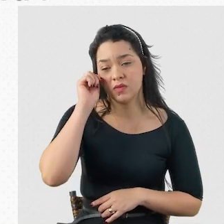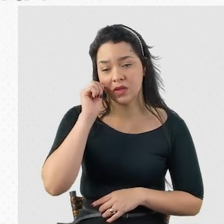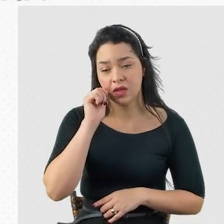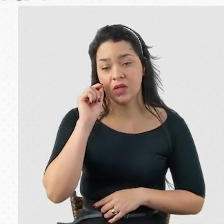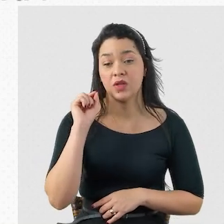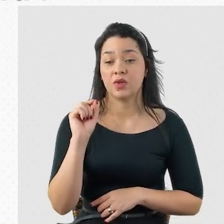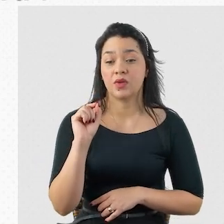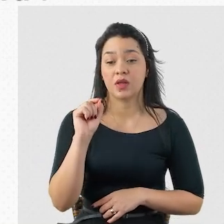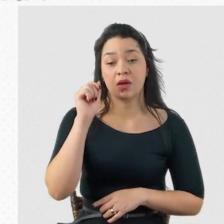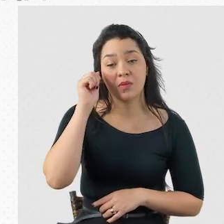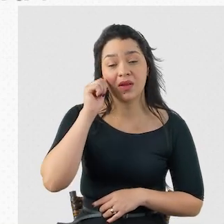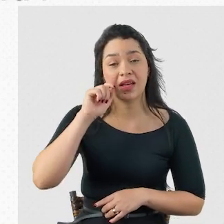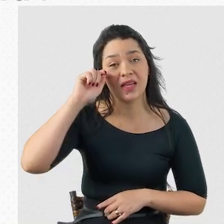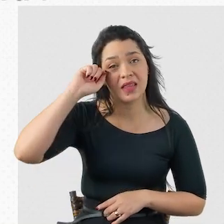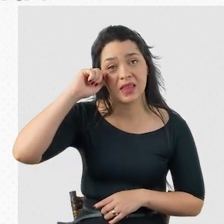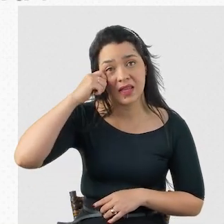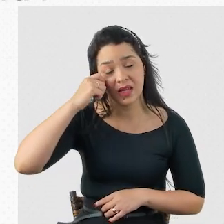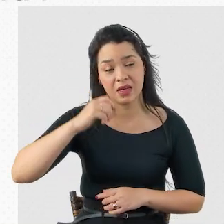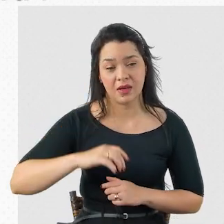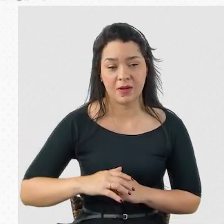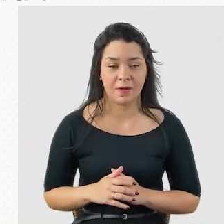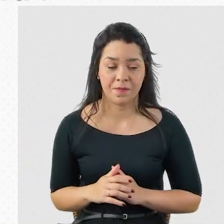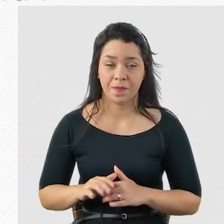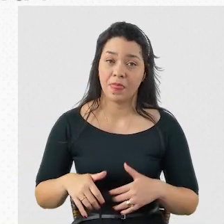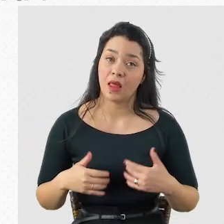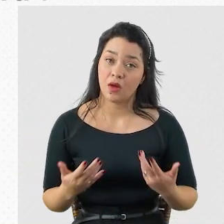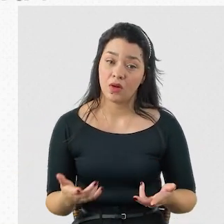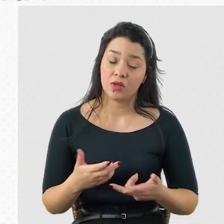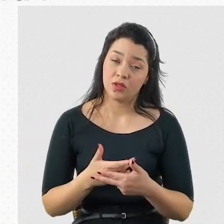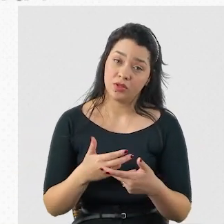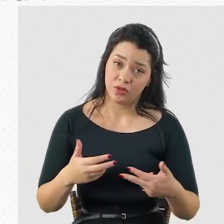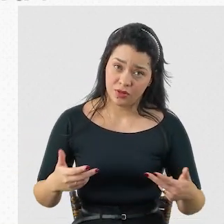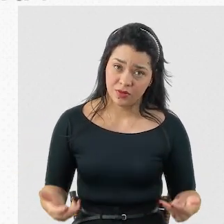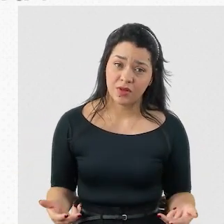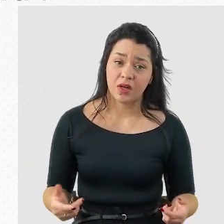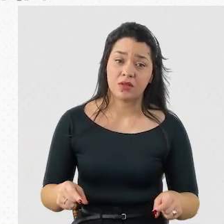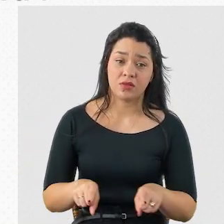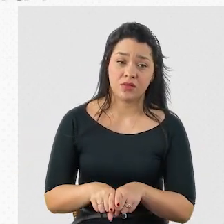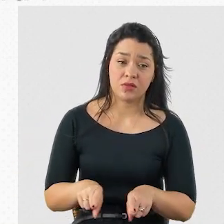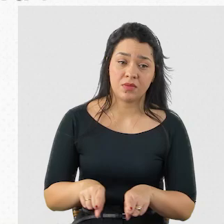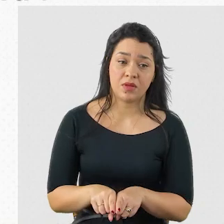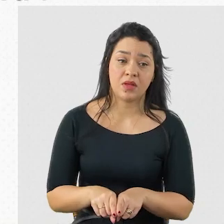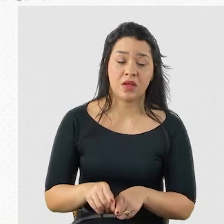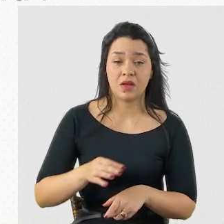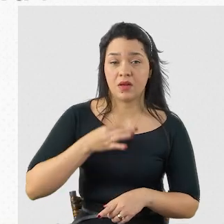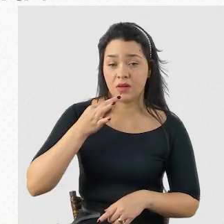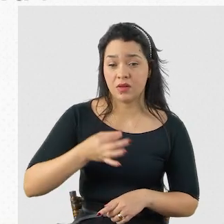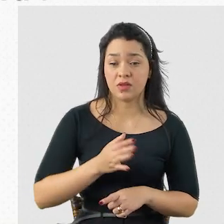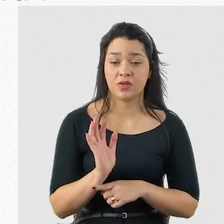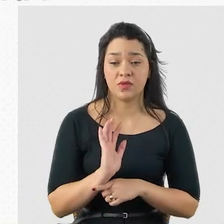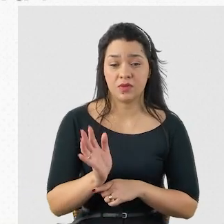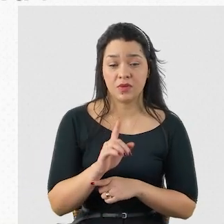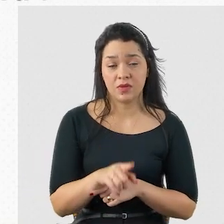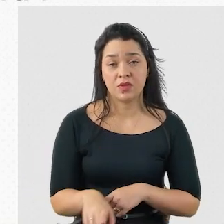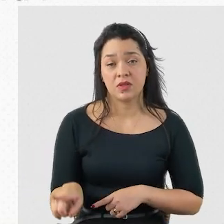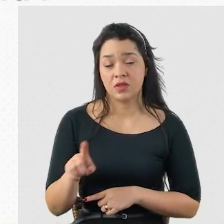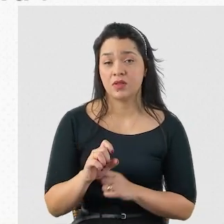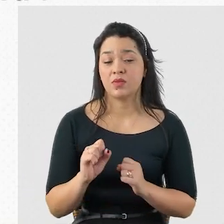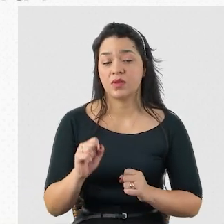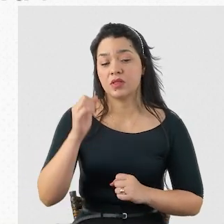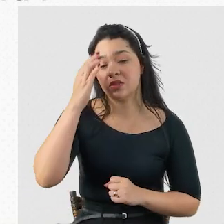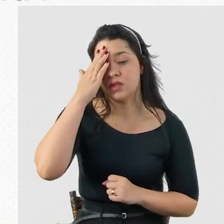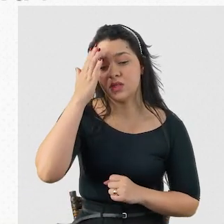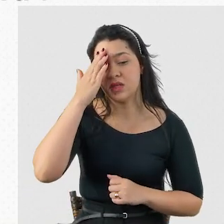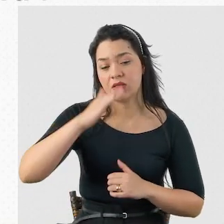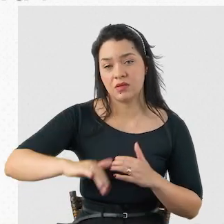e pelo que é ser uma mulher negra. Bom, agora eu vou falar de vários artistas e a sugestão de filmes que vocês possam entender esse